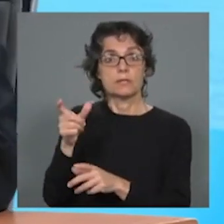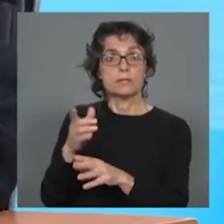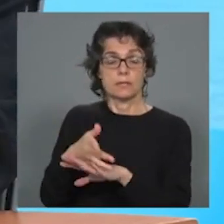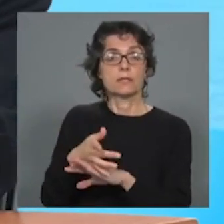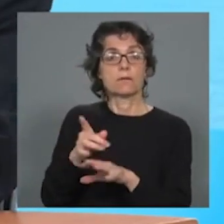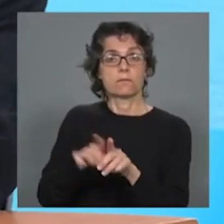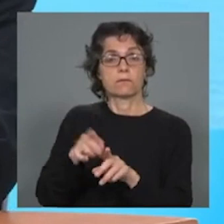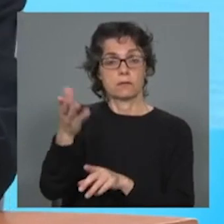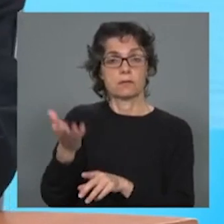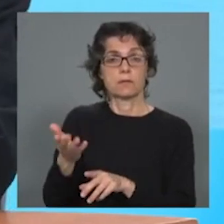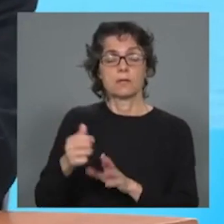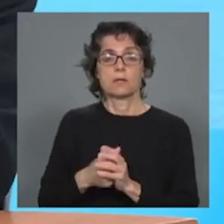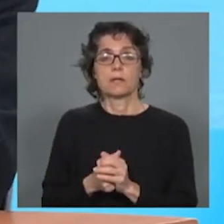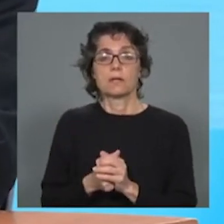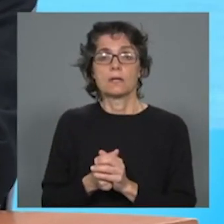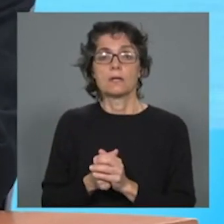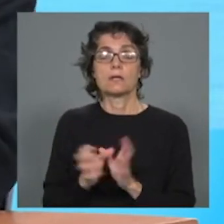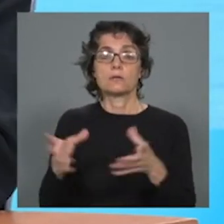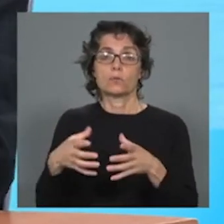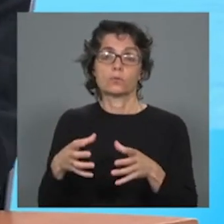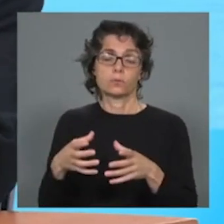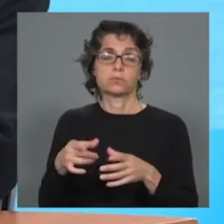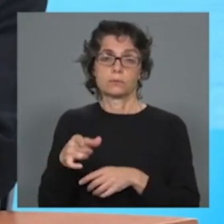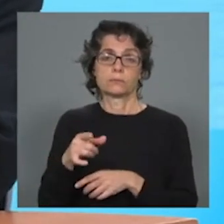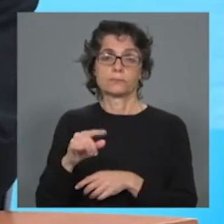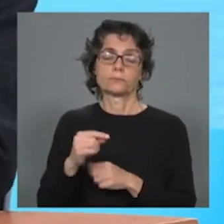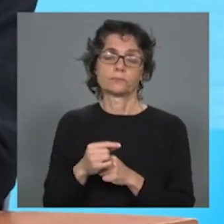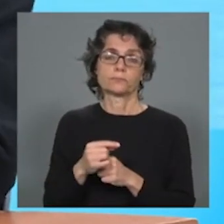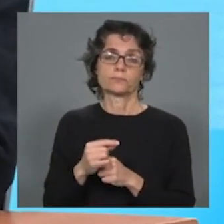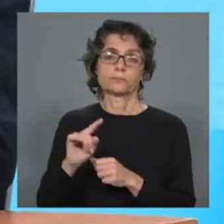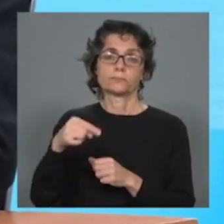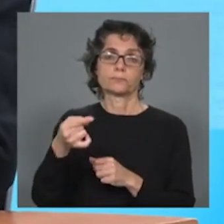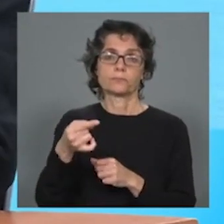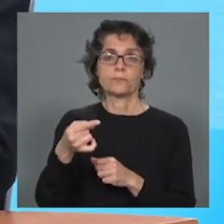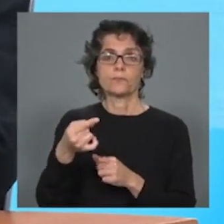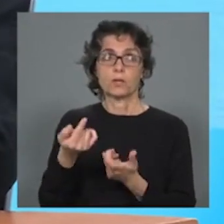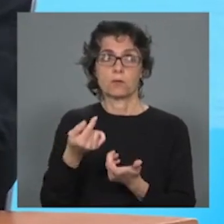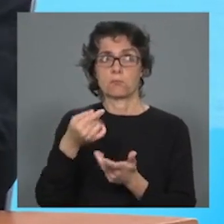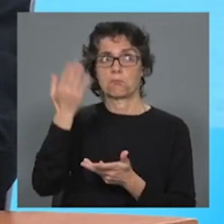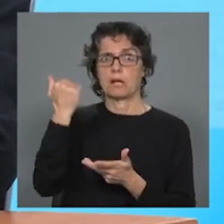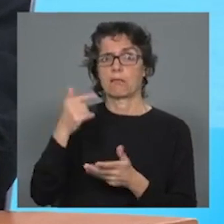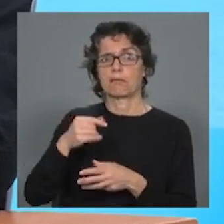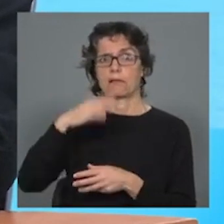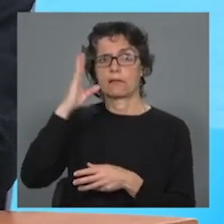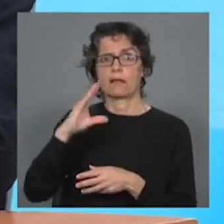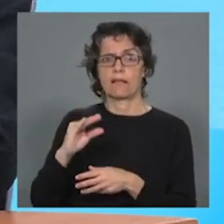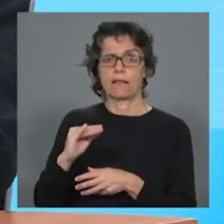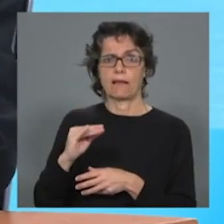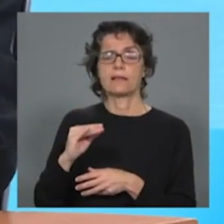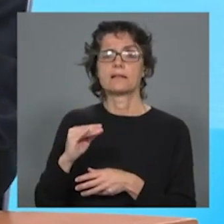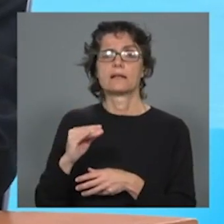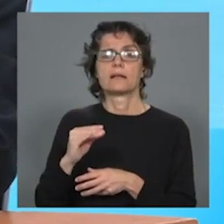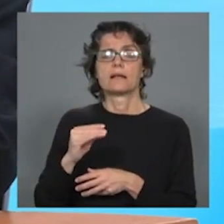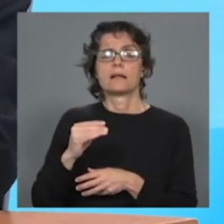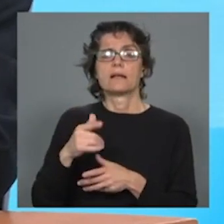da Corraleira, irmãzinha Ivete, que já morreu, tinha eu 10 anos, Liceu Camões,